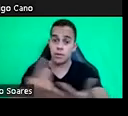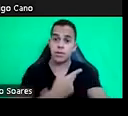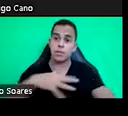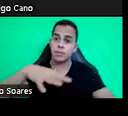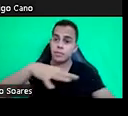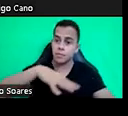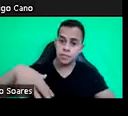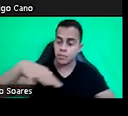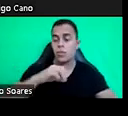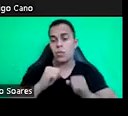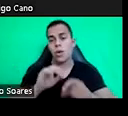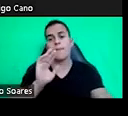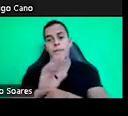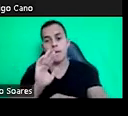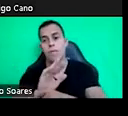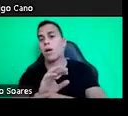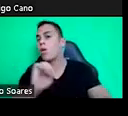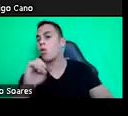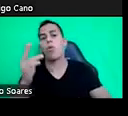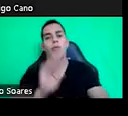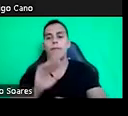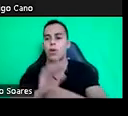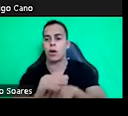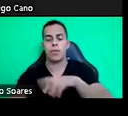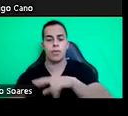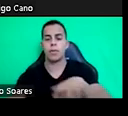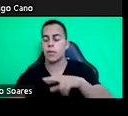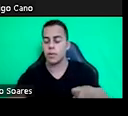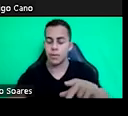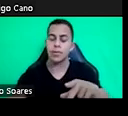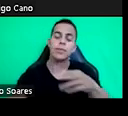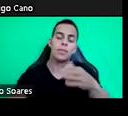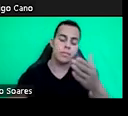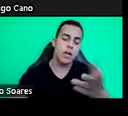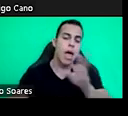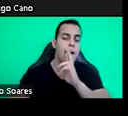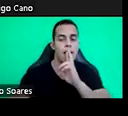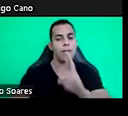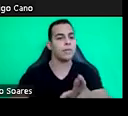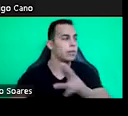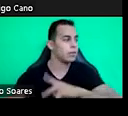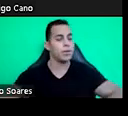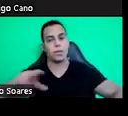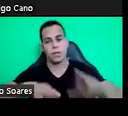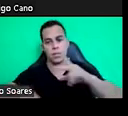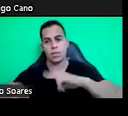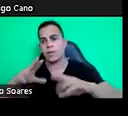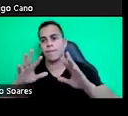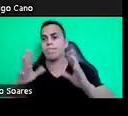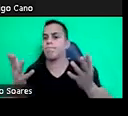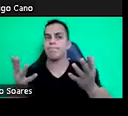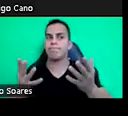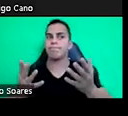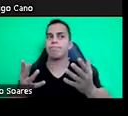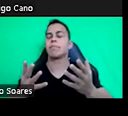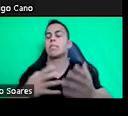ser favoráveis ou desfavoráveis. Isso acaba resultando em diferentes desfechos, por isso que é importante, então, a gente